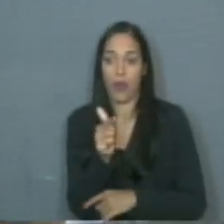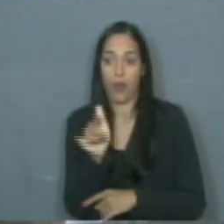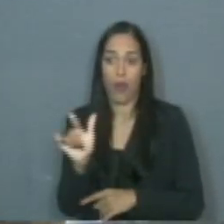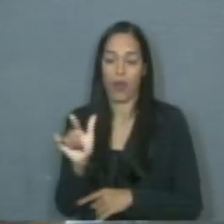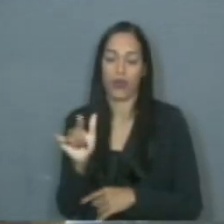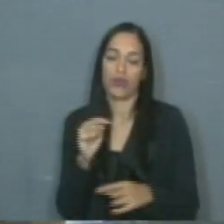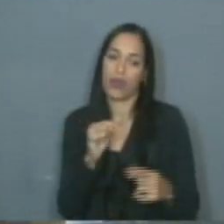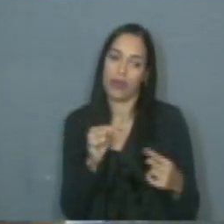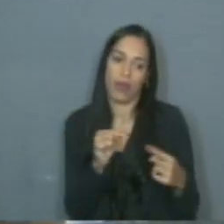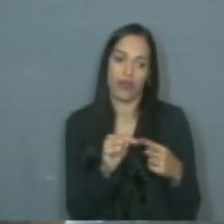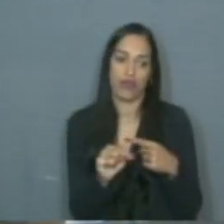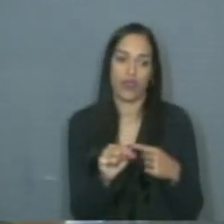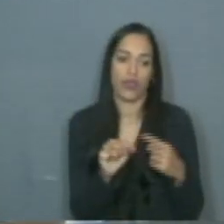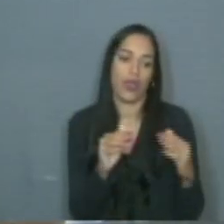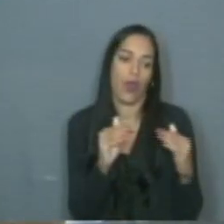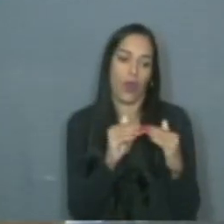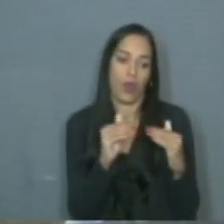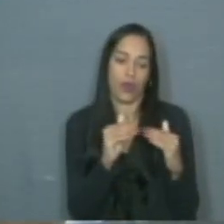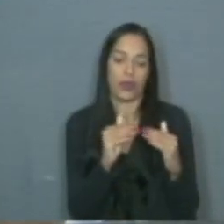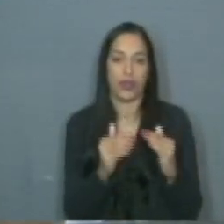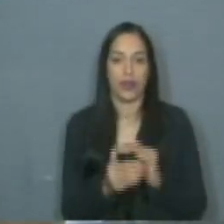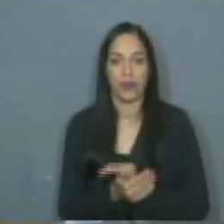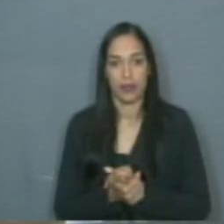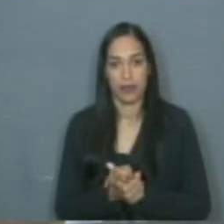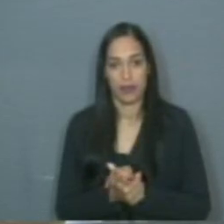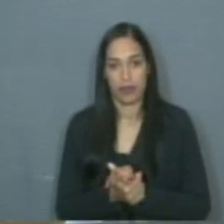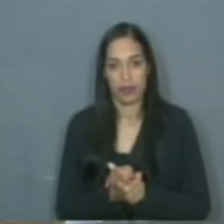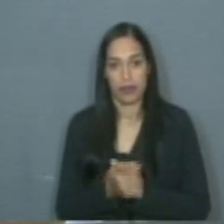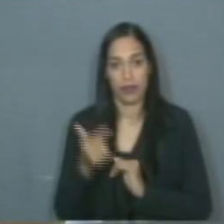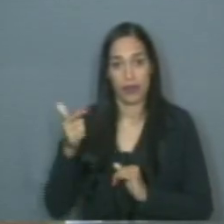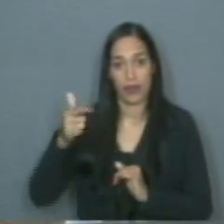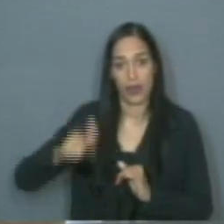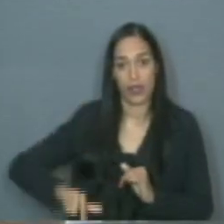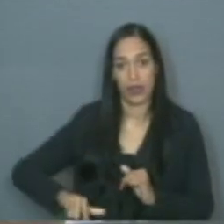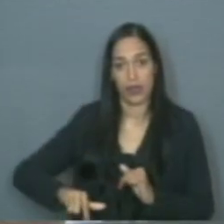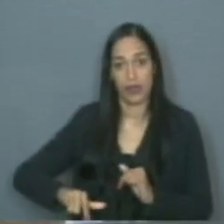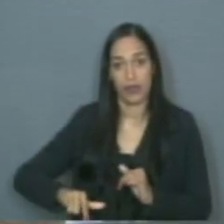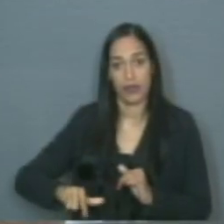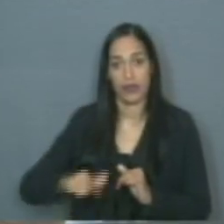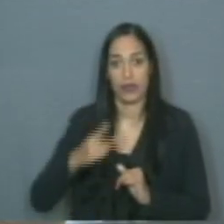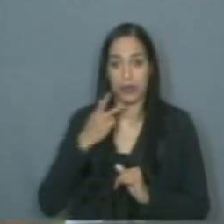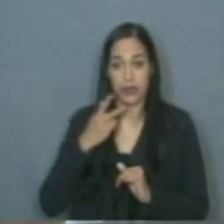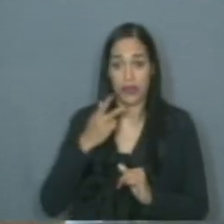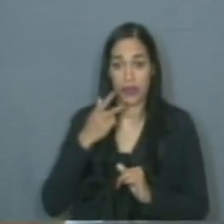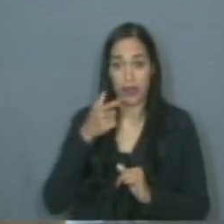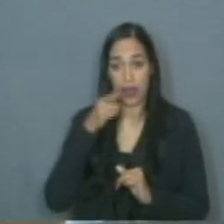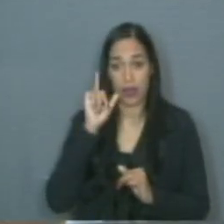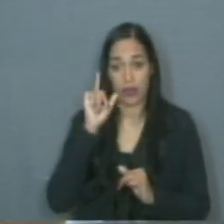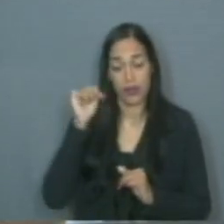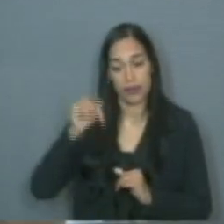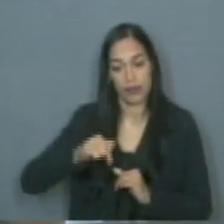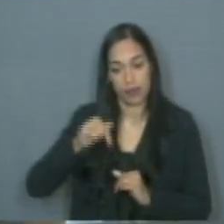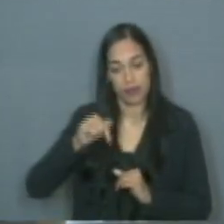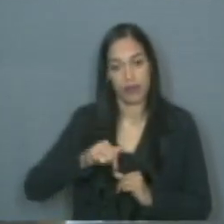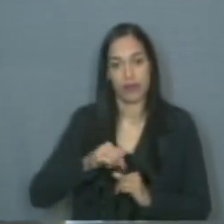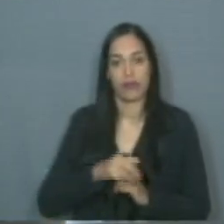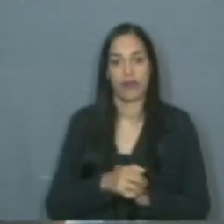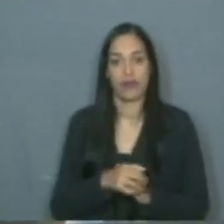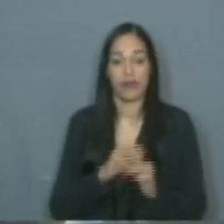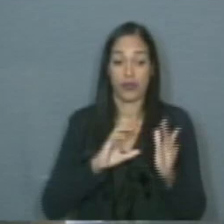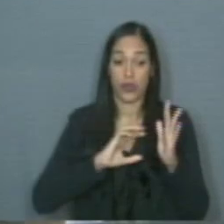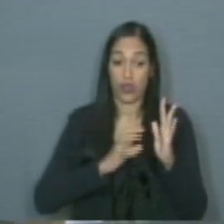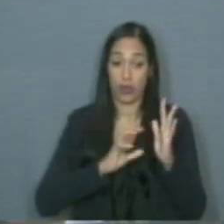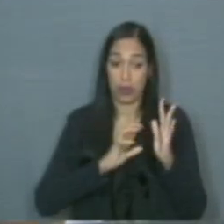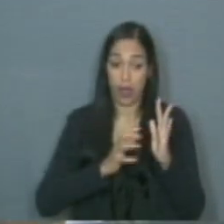pode discordar ou concordar. E, de novo, como eu falei ontem aqui, para os partidos que